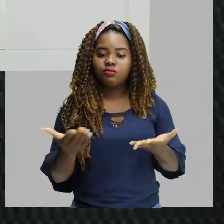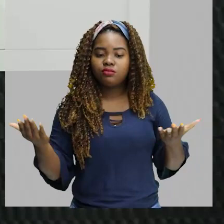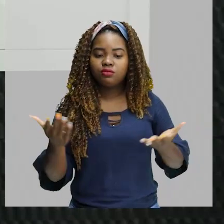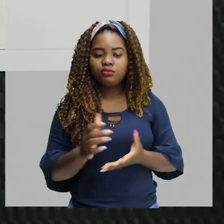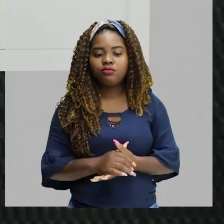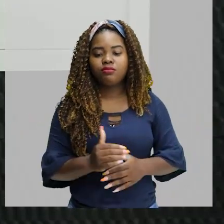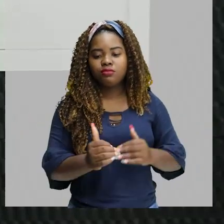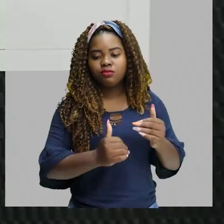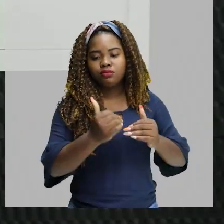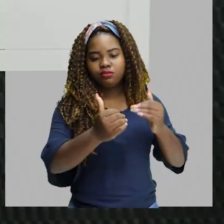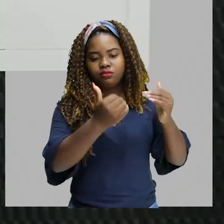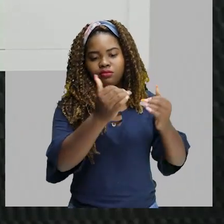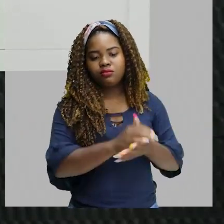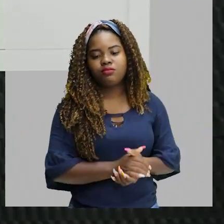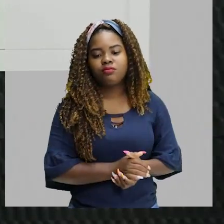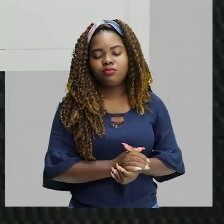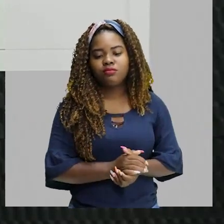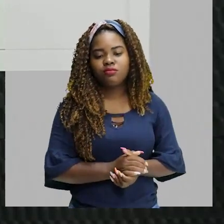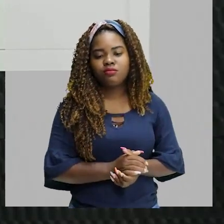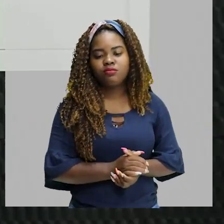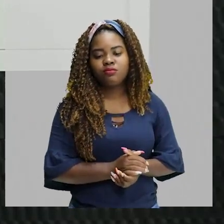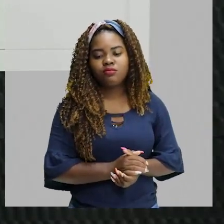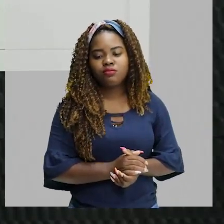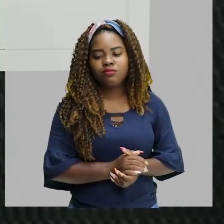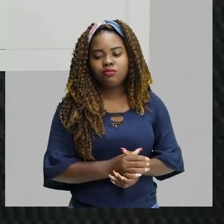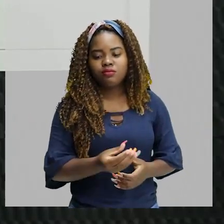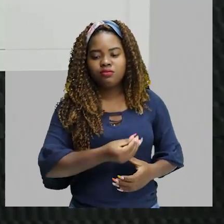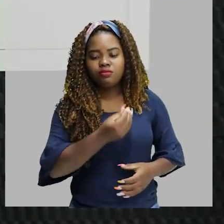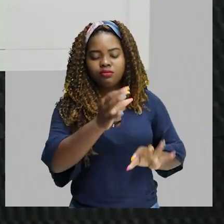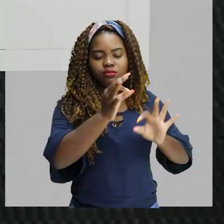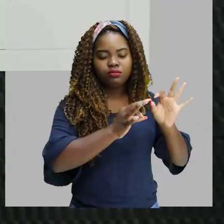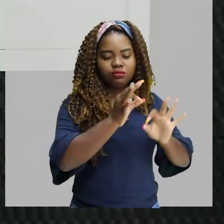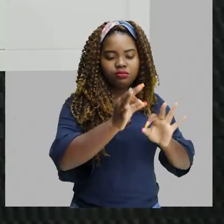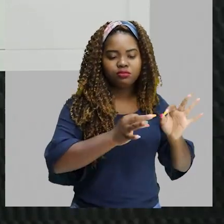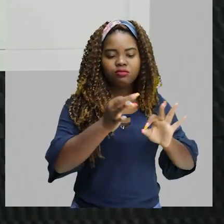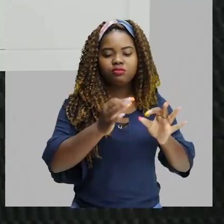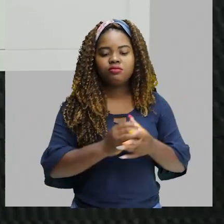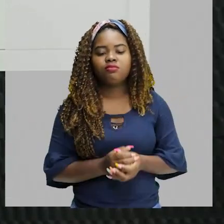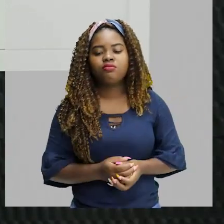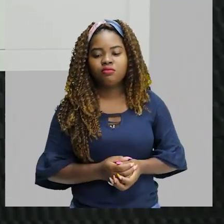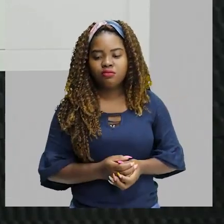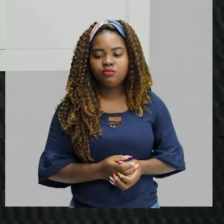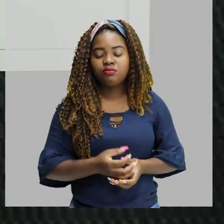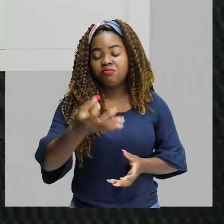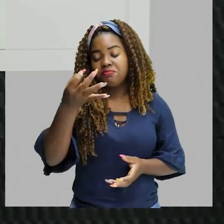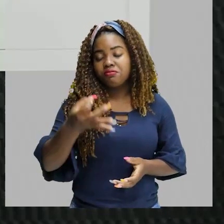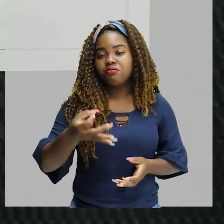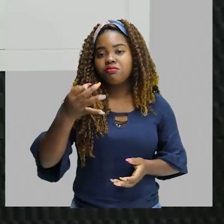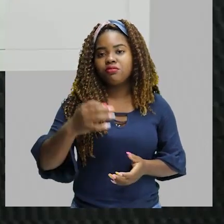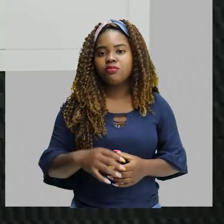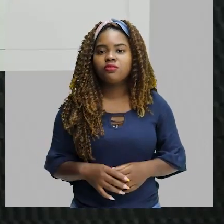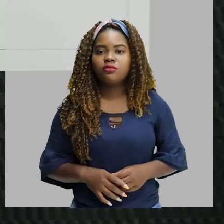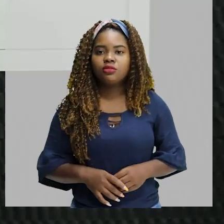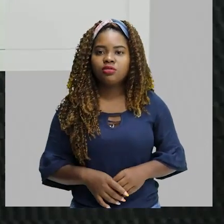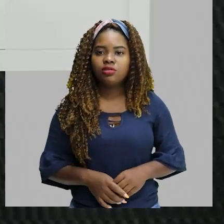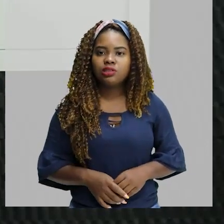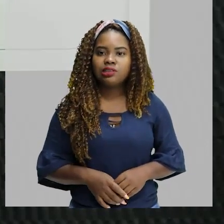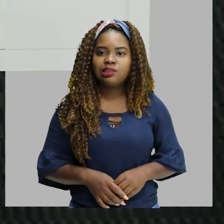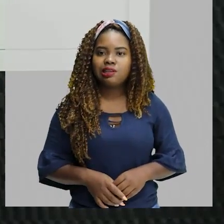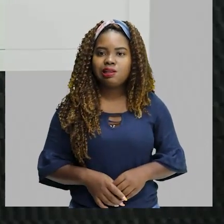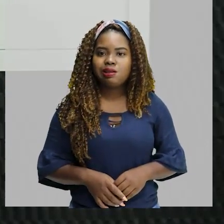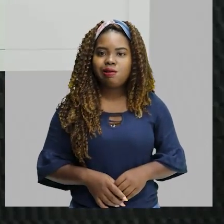a desenvolver seus projetos de forma mais adequada. Ó,